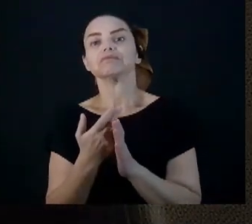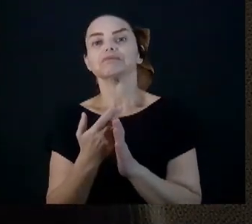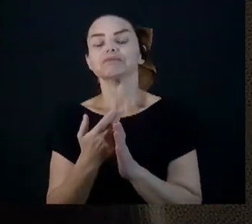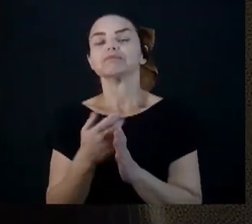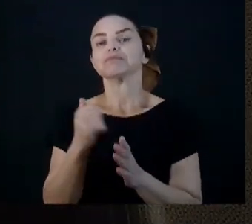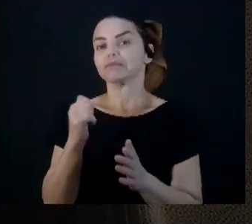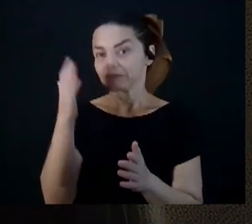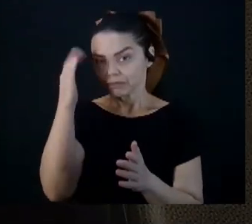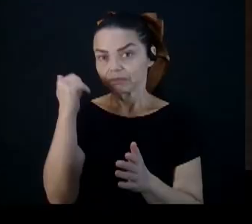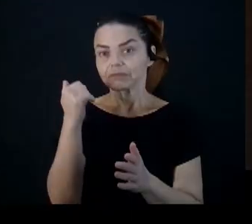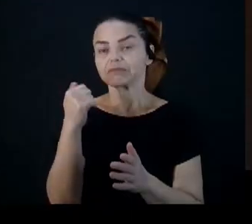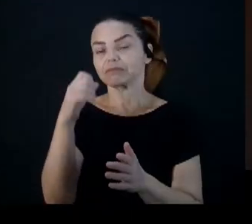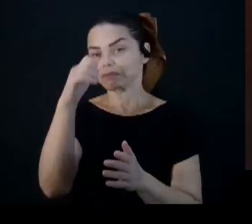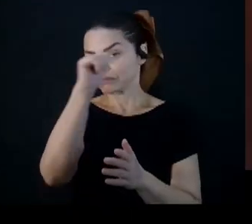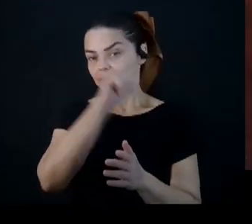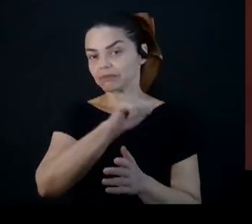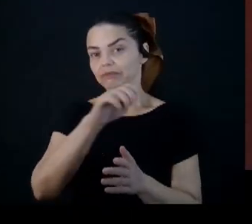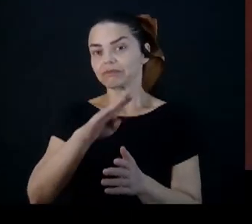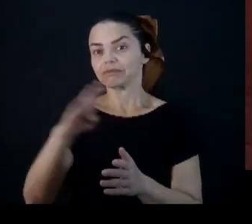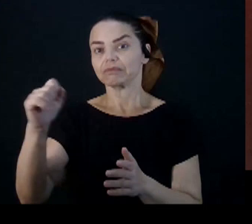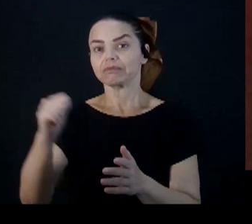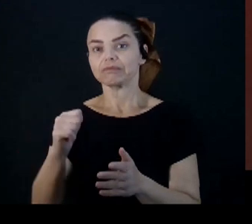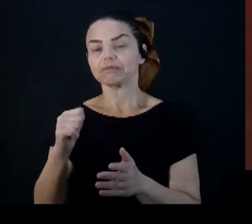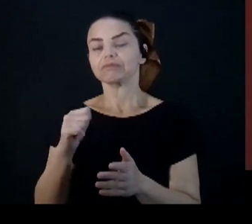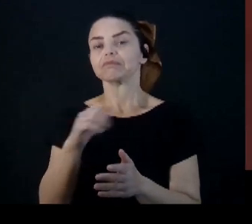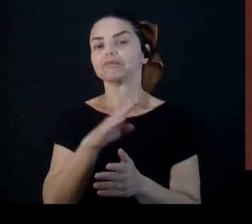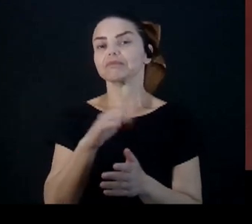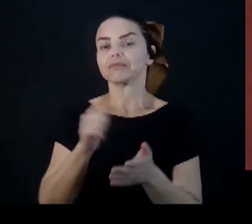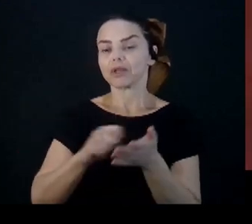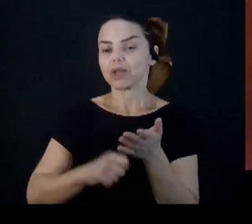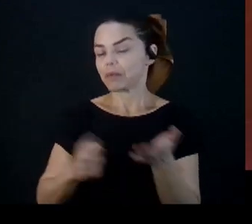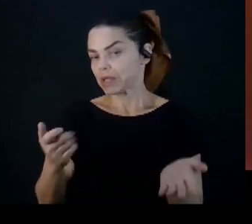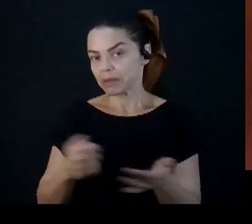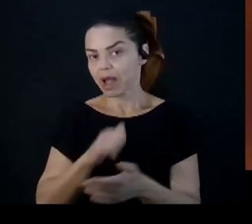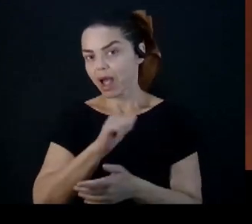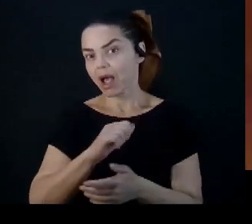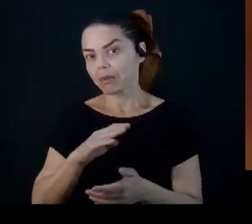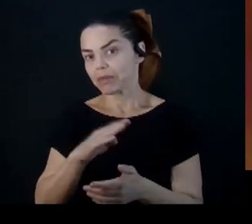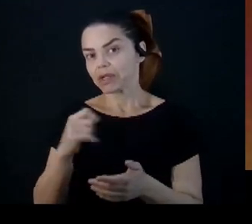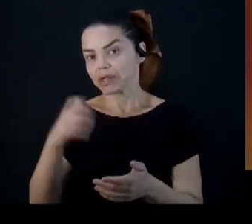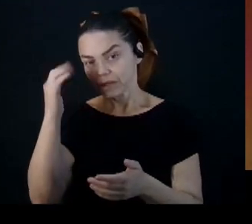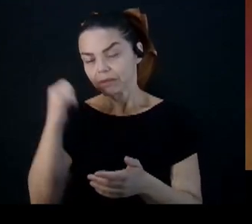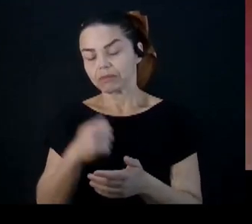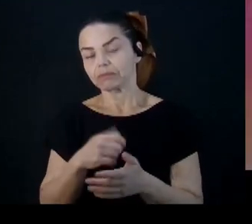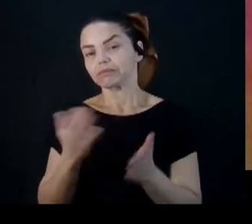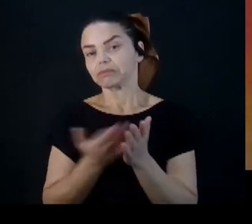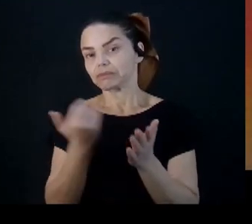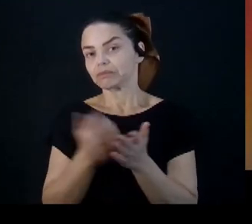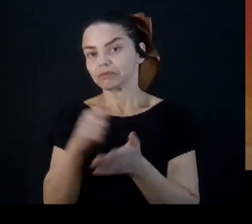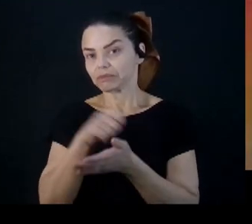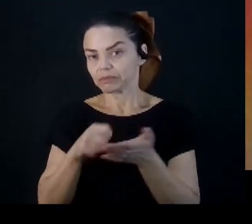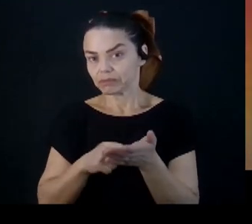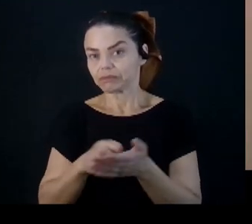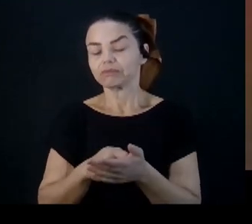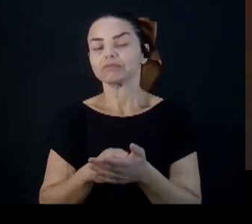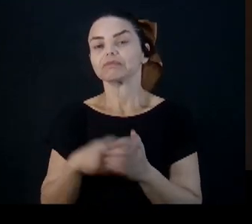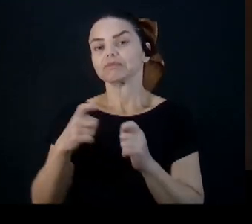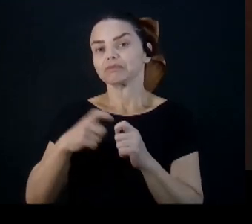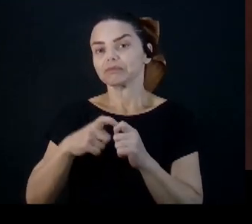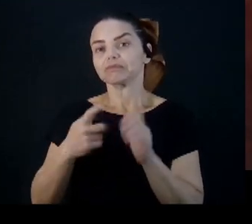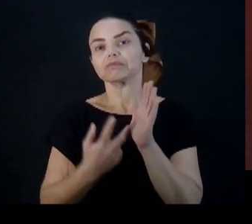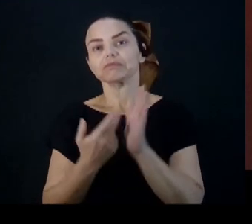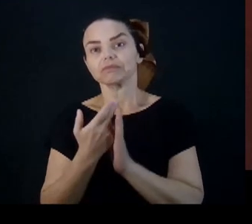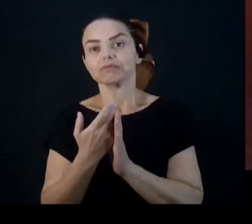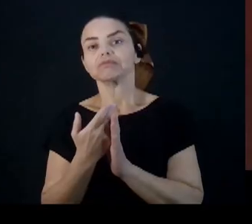né? Não sabemos se esse livro, às vezes, surge, o livro de registro de médicos e cirurgiões surge